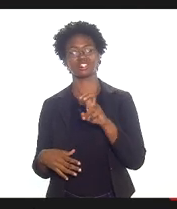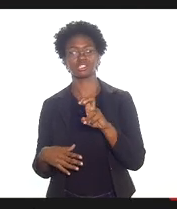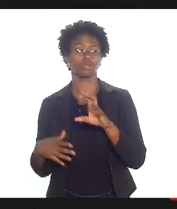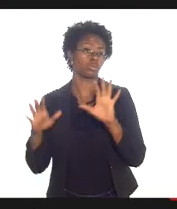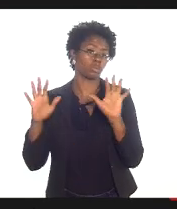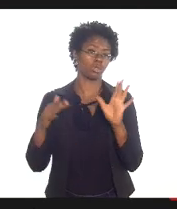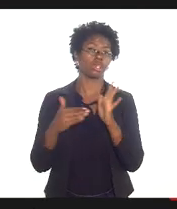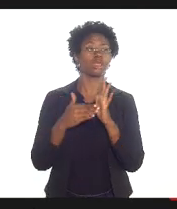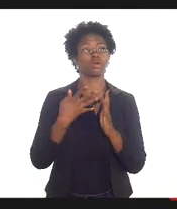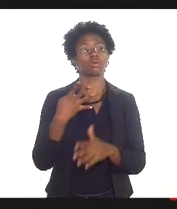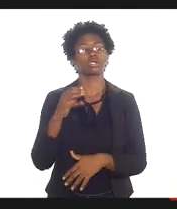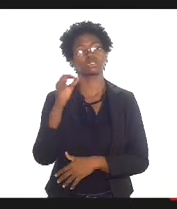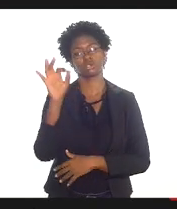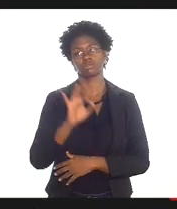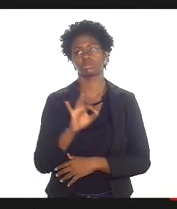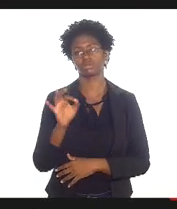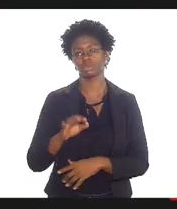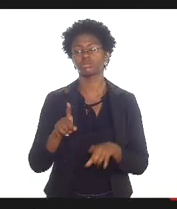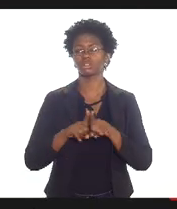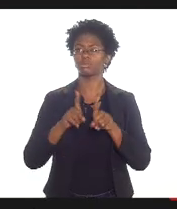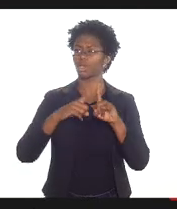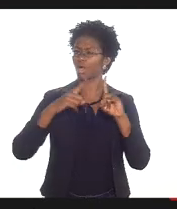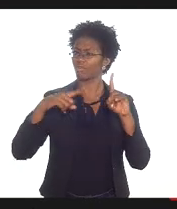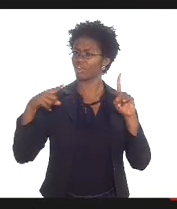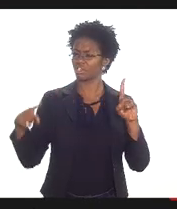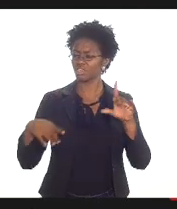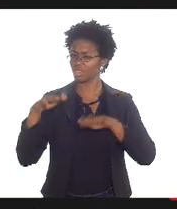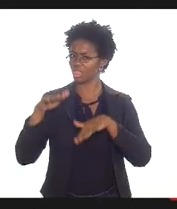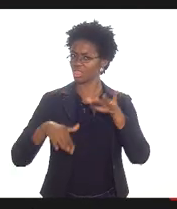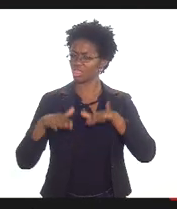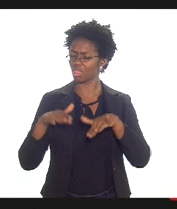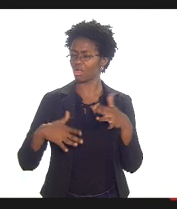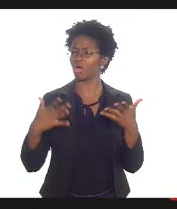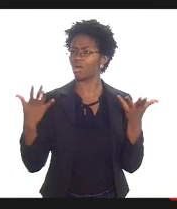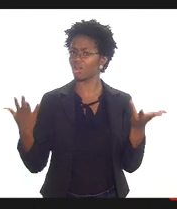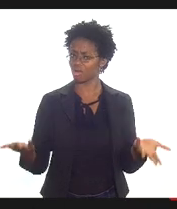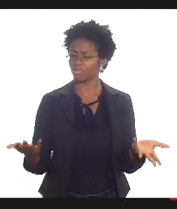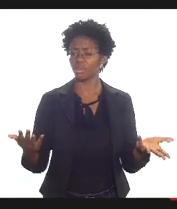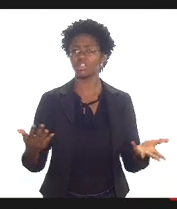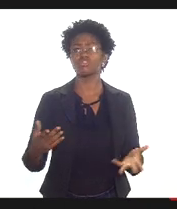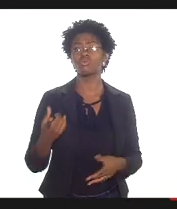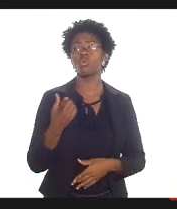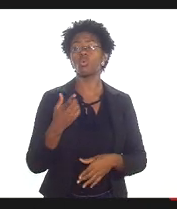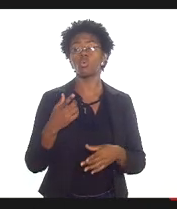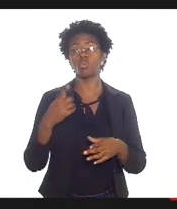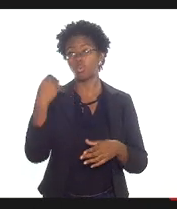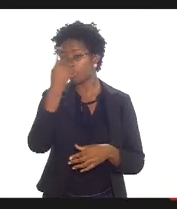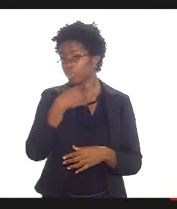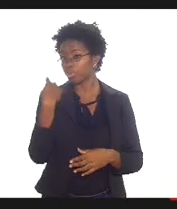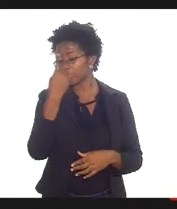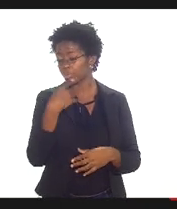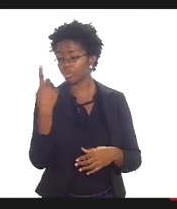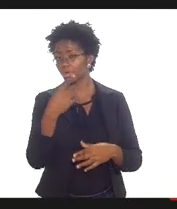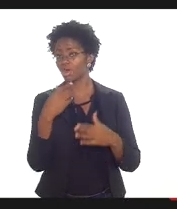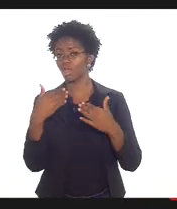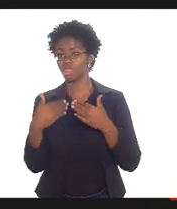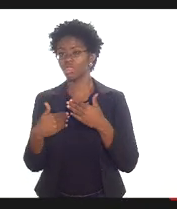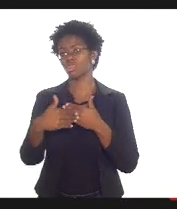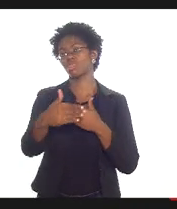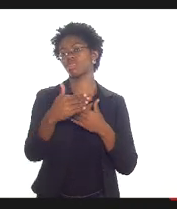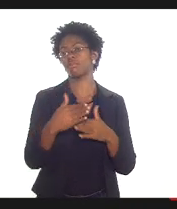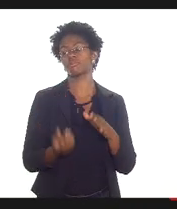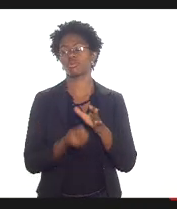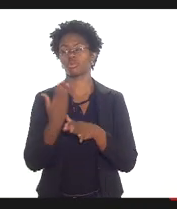também varia em termos de tempo que o campo produz. Por exemplo, no primeiro